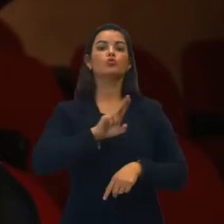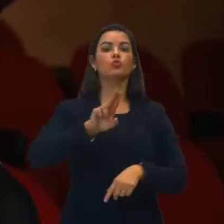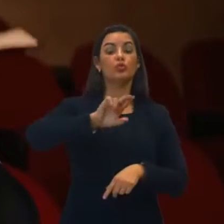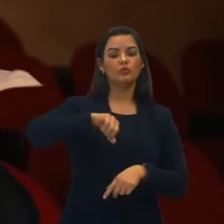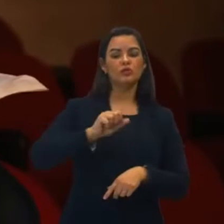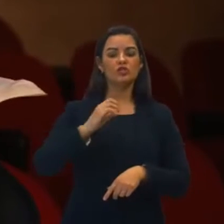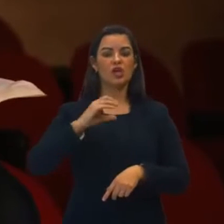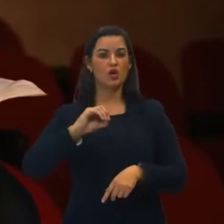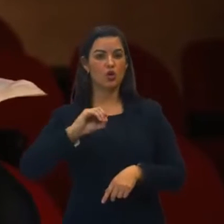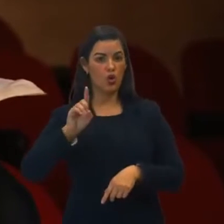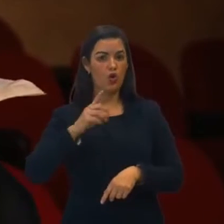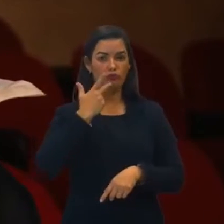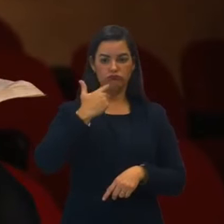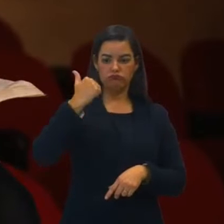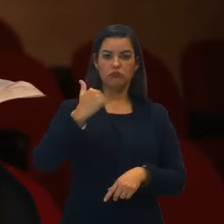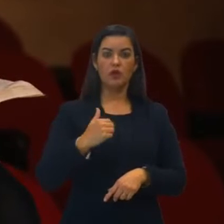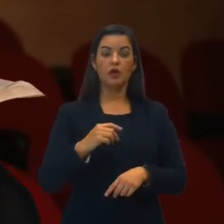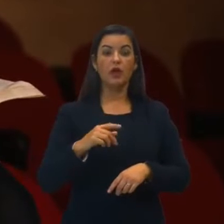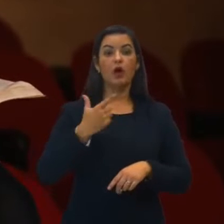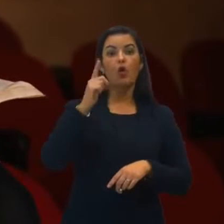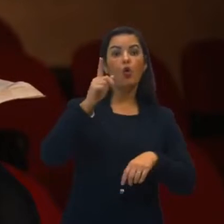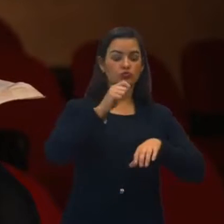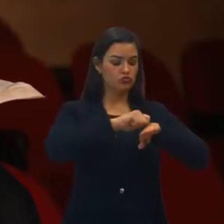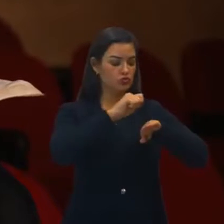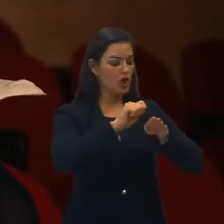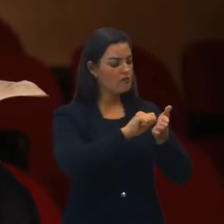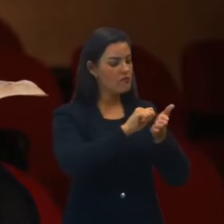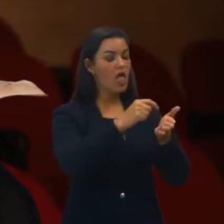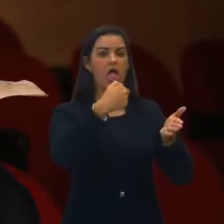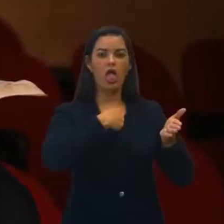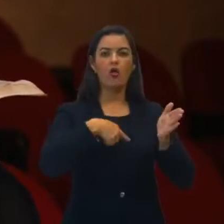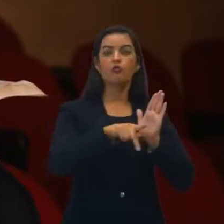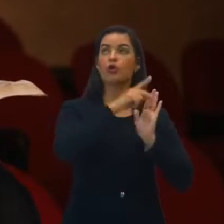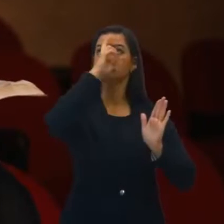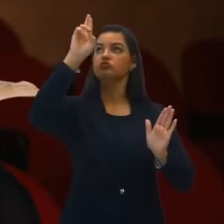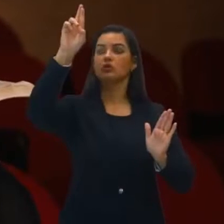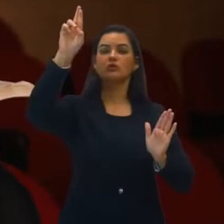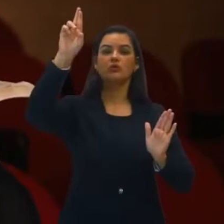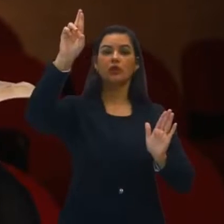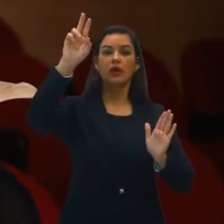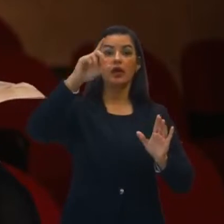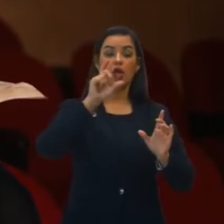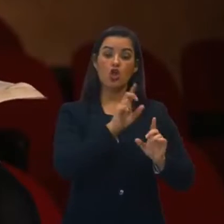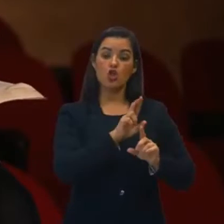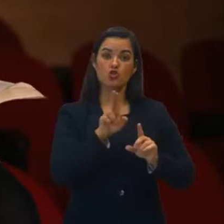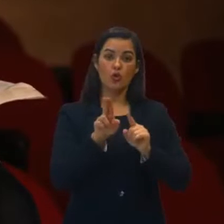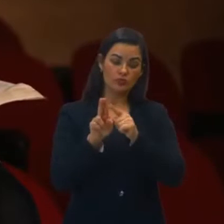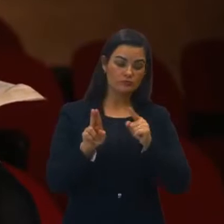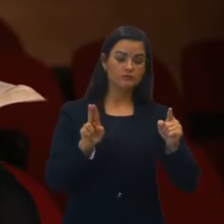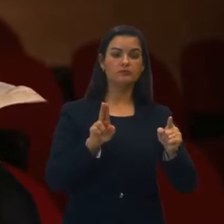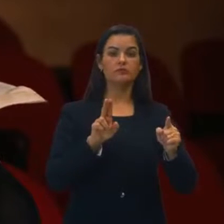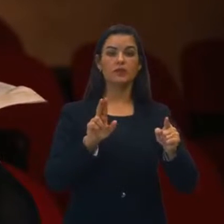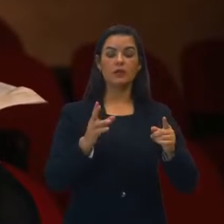O outro ainda escreverá na própria mão: eu sou do Senhor. E por sobrenome tomará o nome de